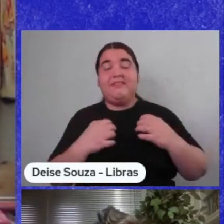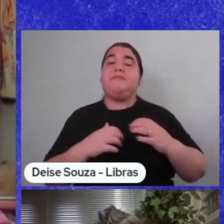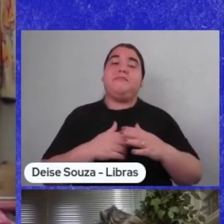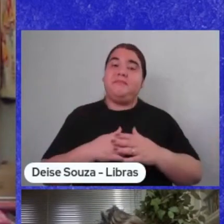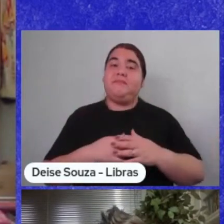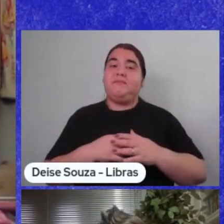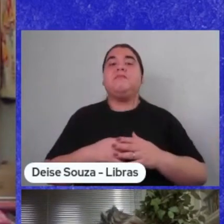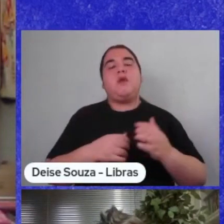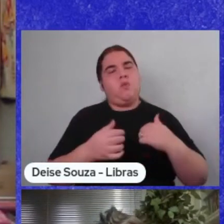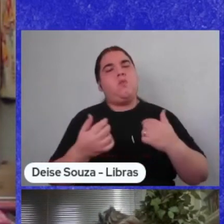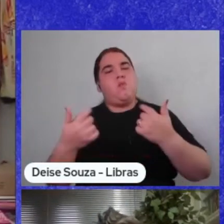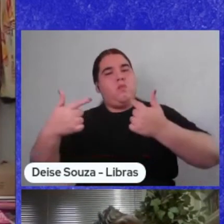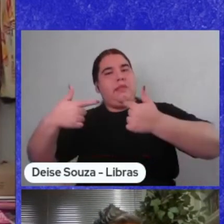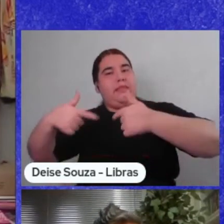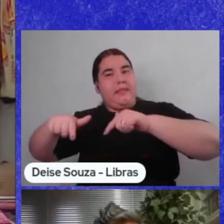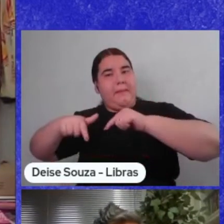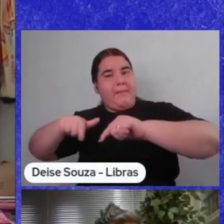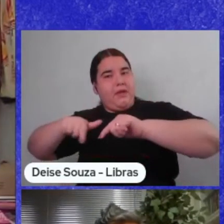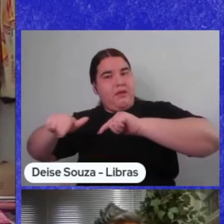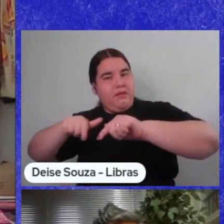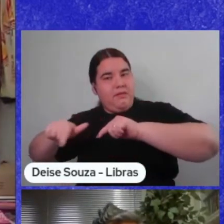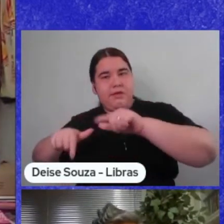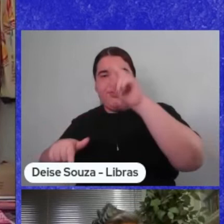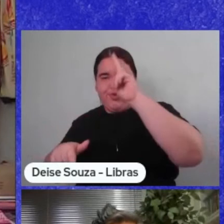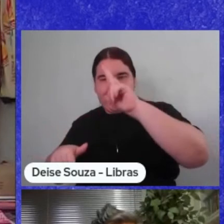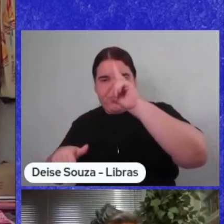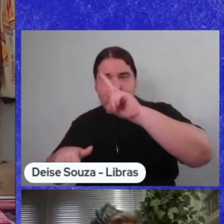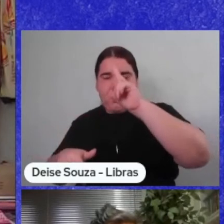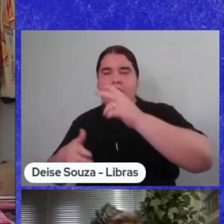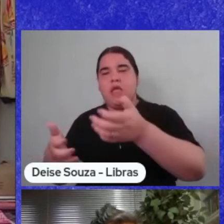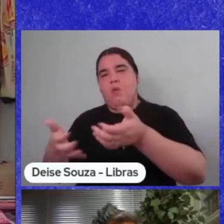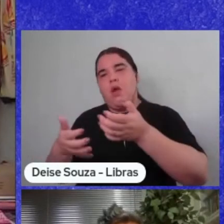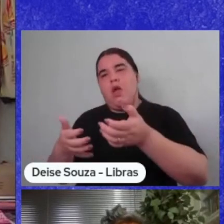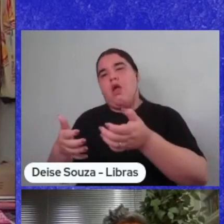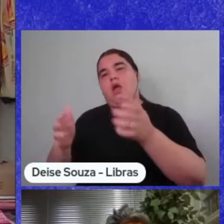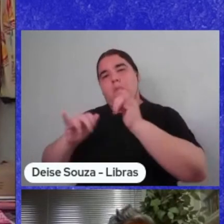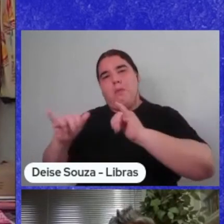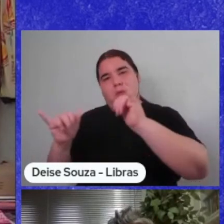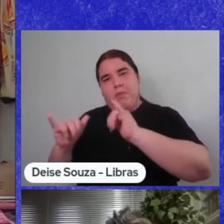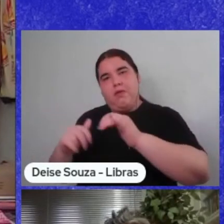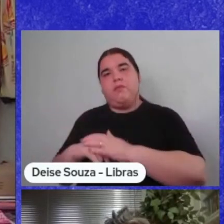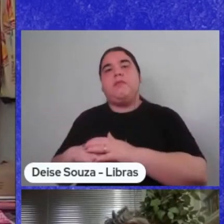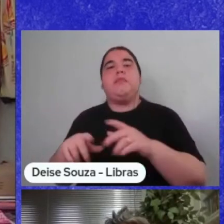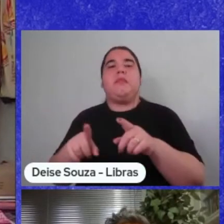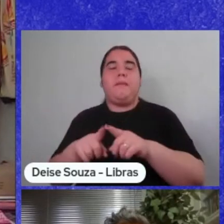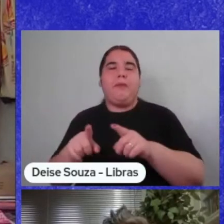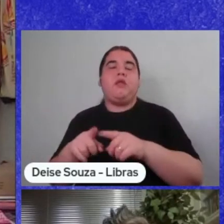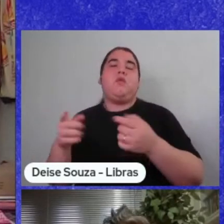trabalhando, né, nessas outras histórias que eu quero contar. Tô trabalhando no roteiro do longa, do